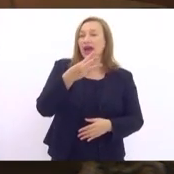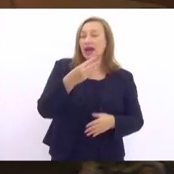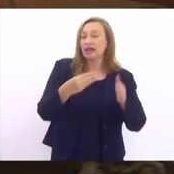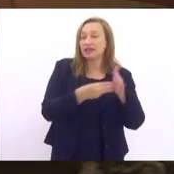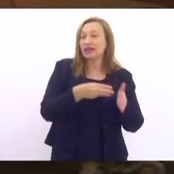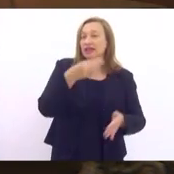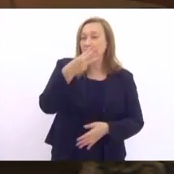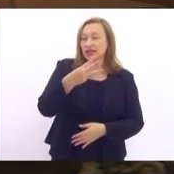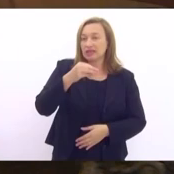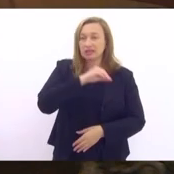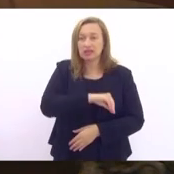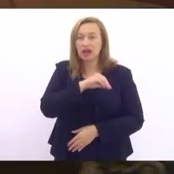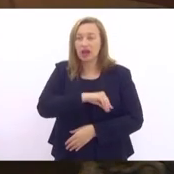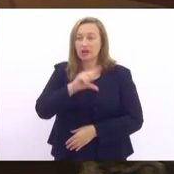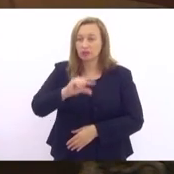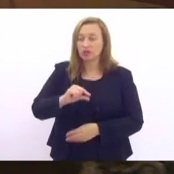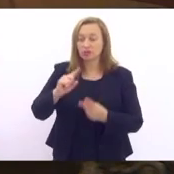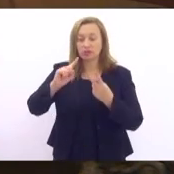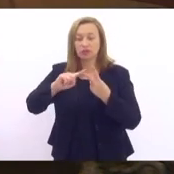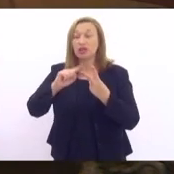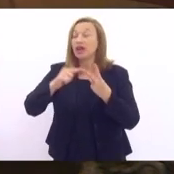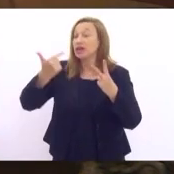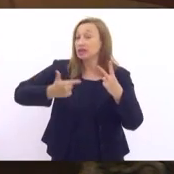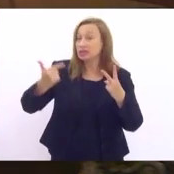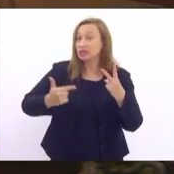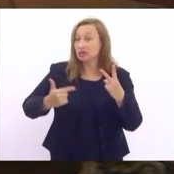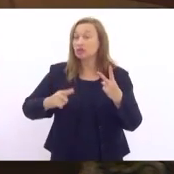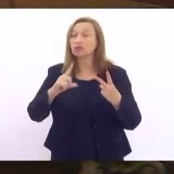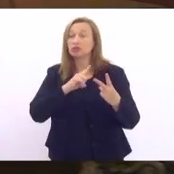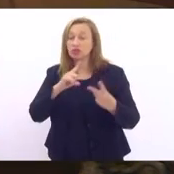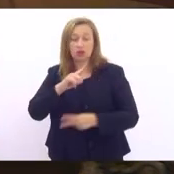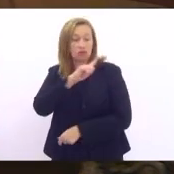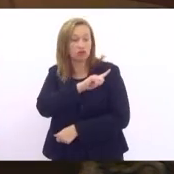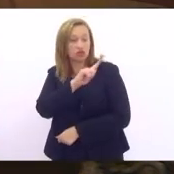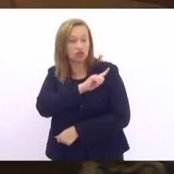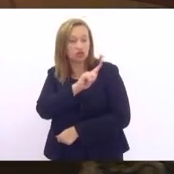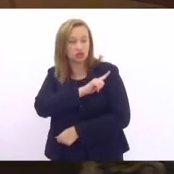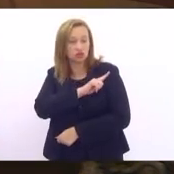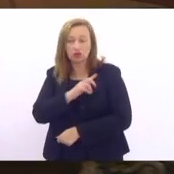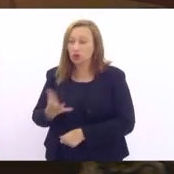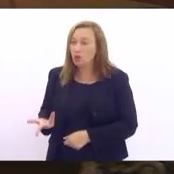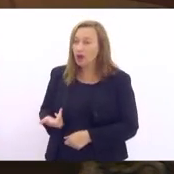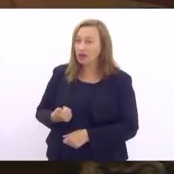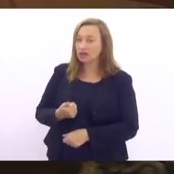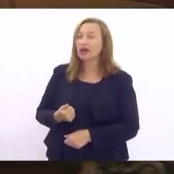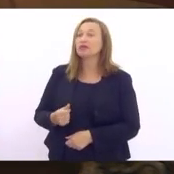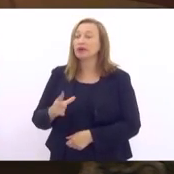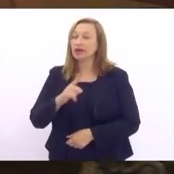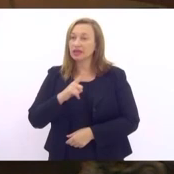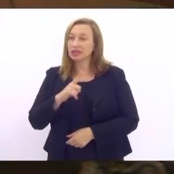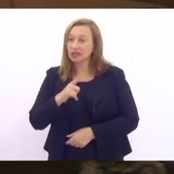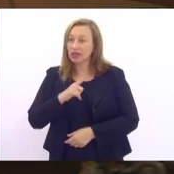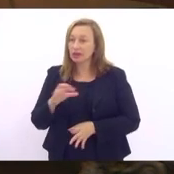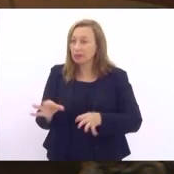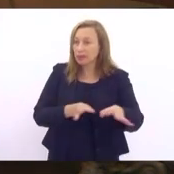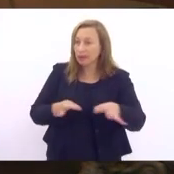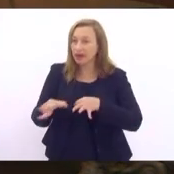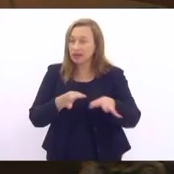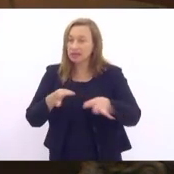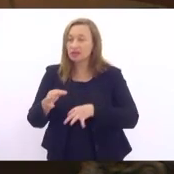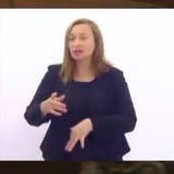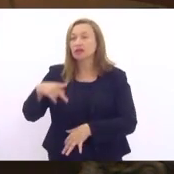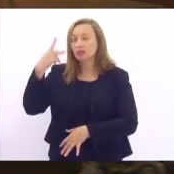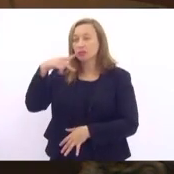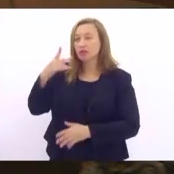fundo tenha o seu conselho gestor funcionando para que haja participação no planejamento das políticas de habitação de interesse